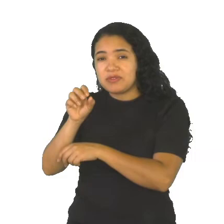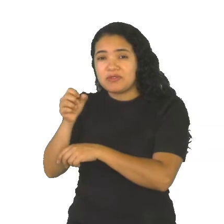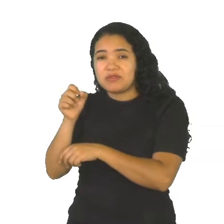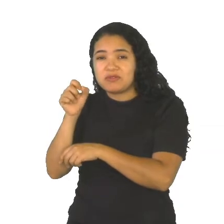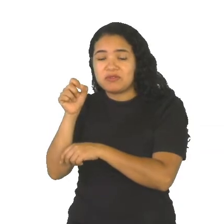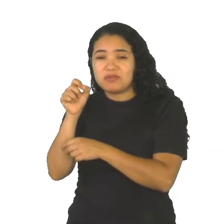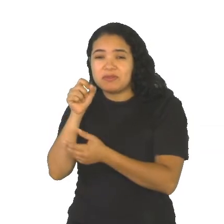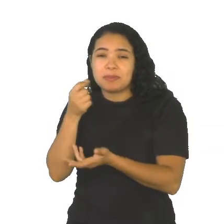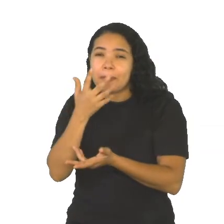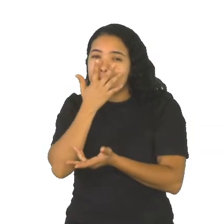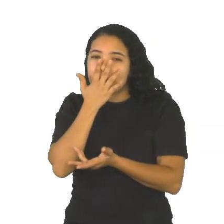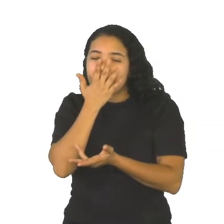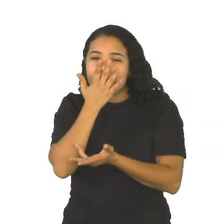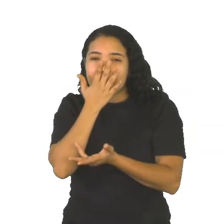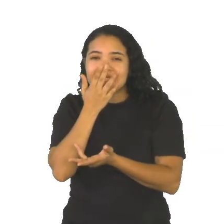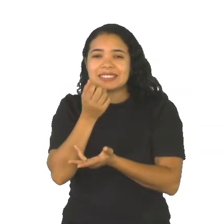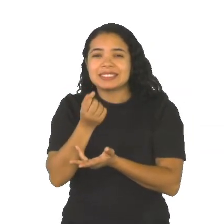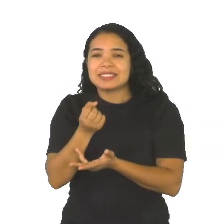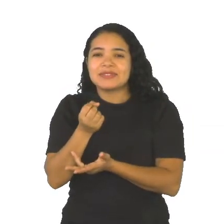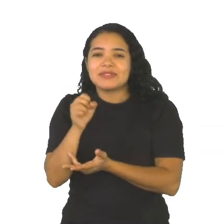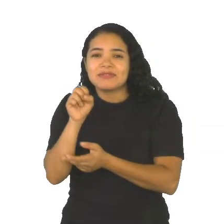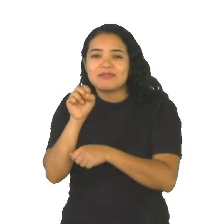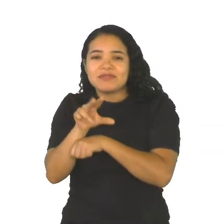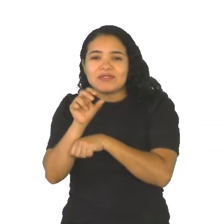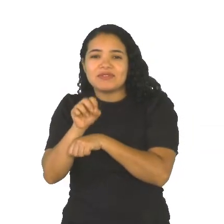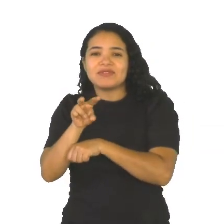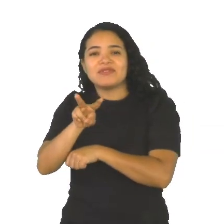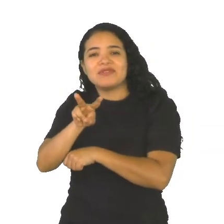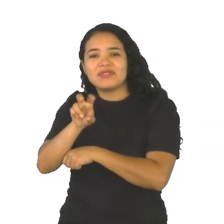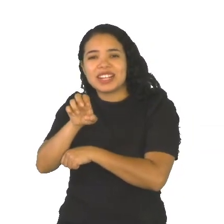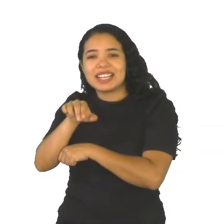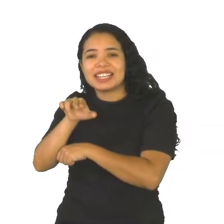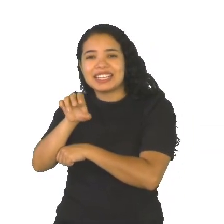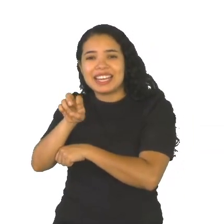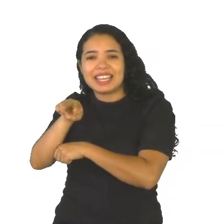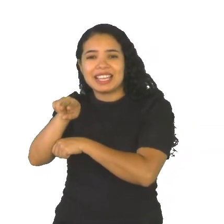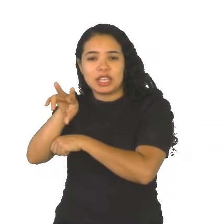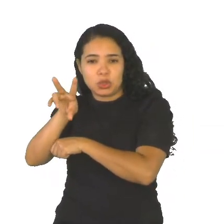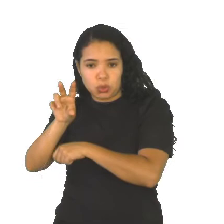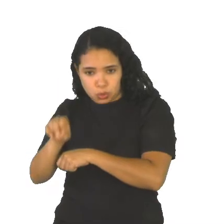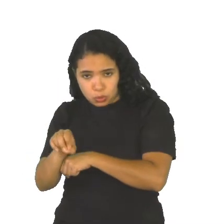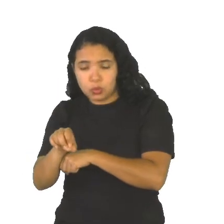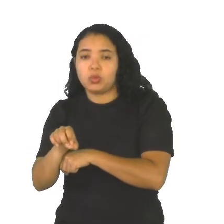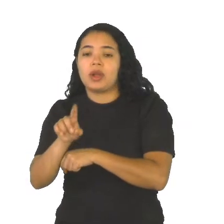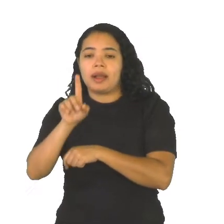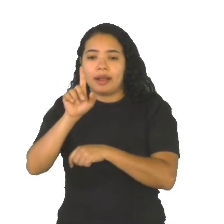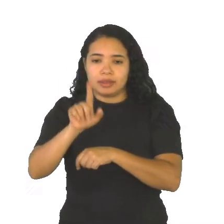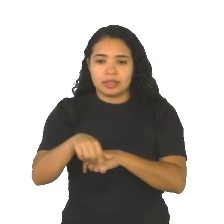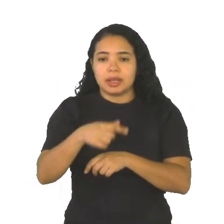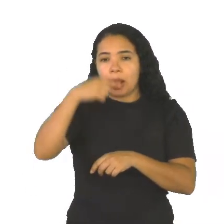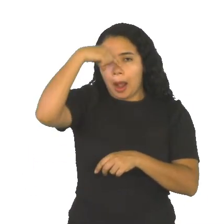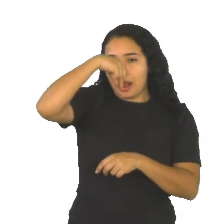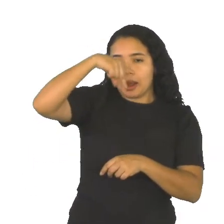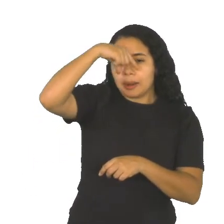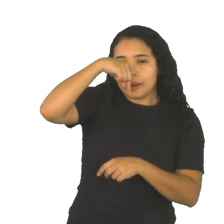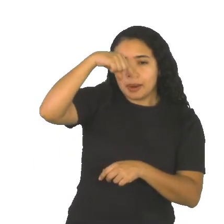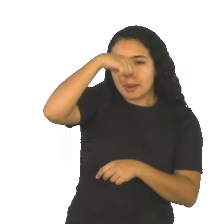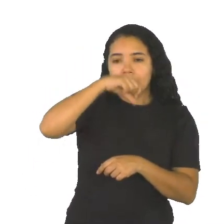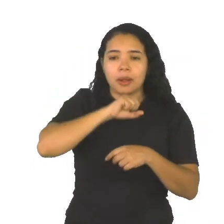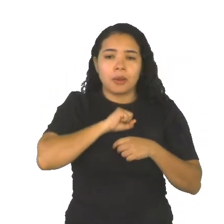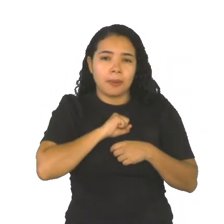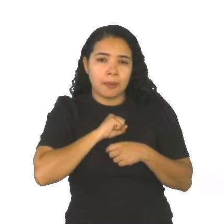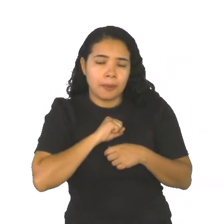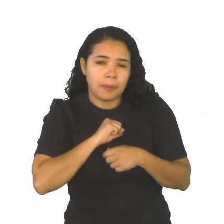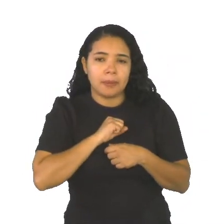Um descritor adequado para o bug que causa gripe e resfriado comum, tá? Os